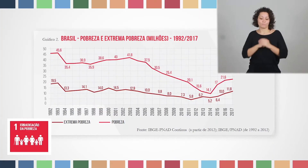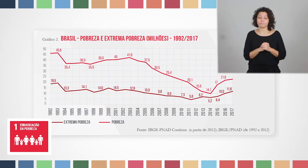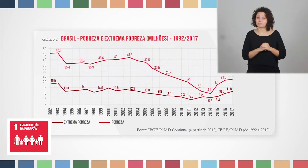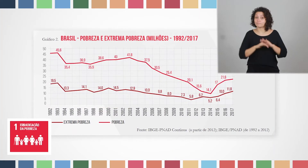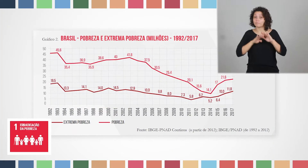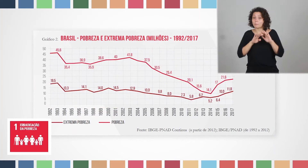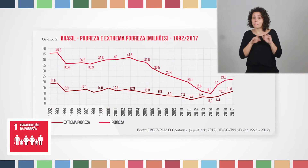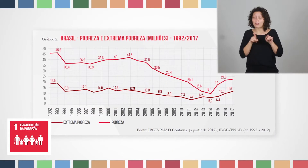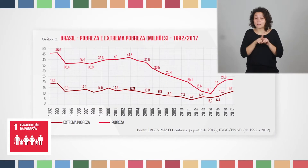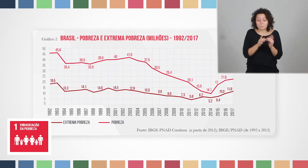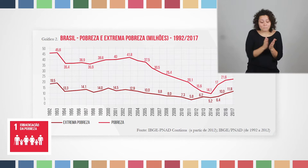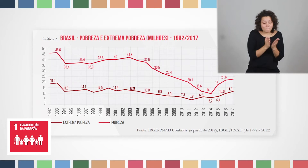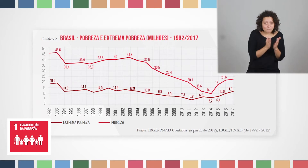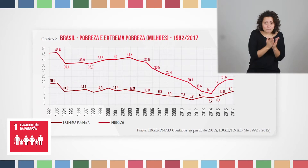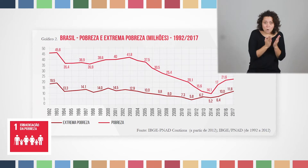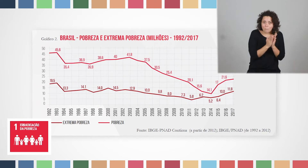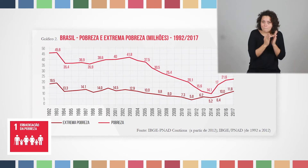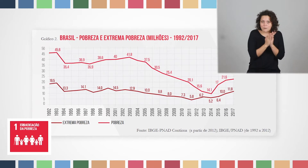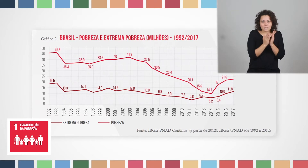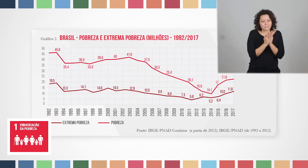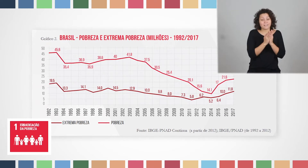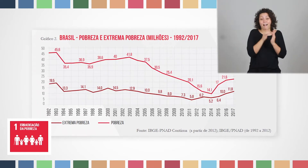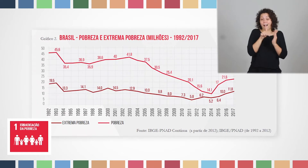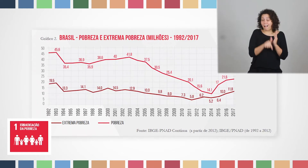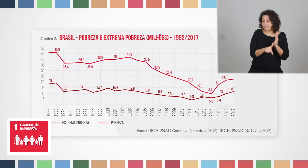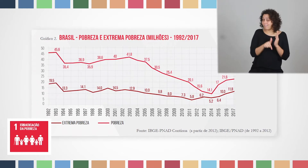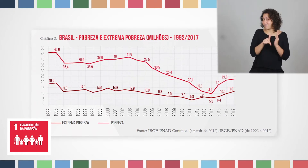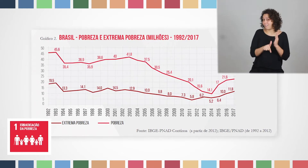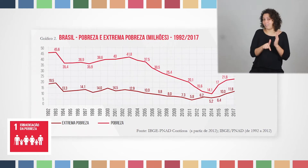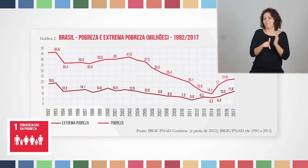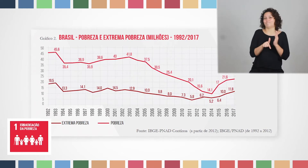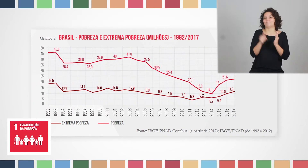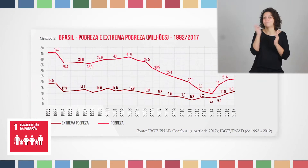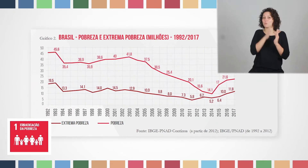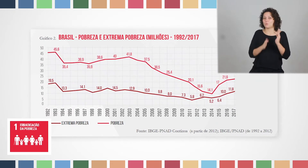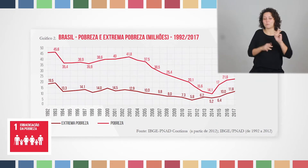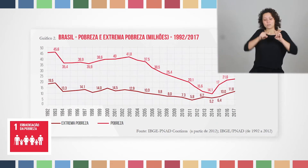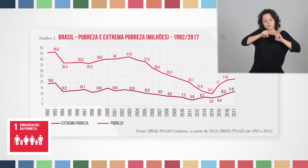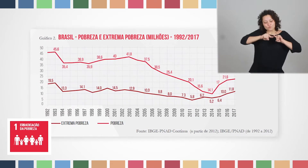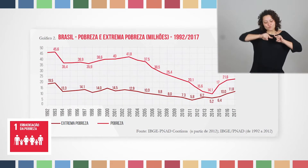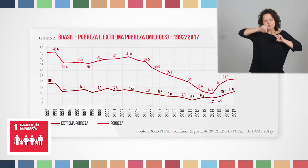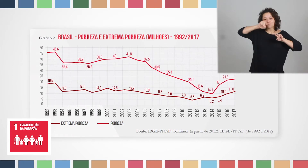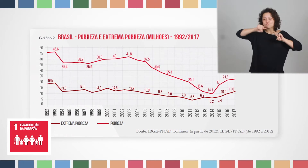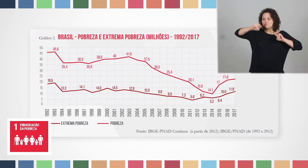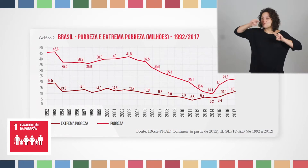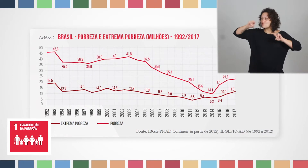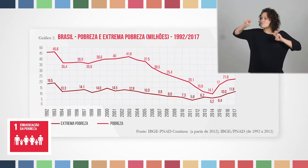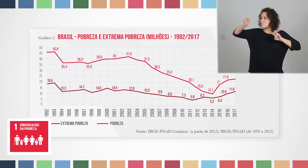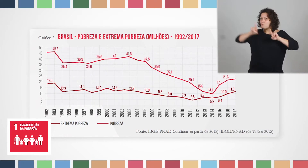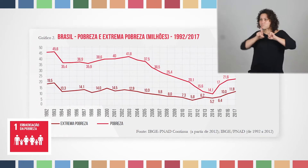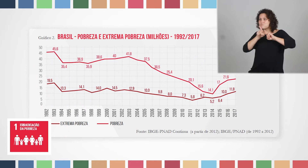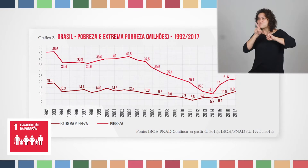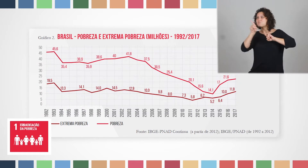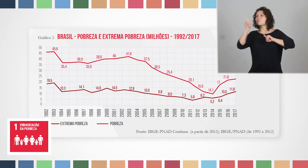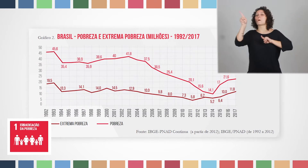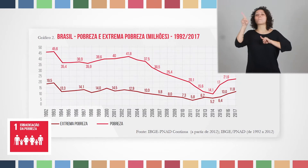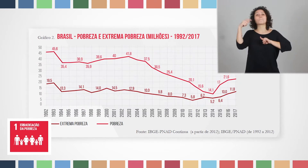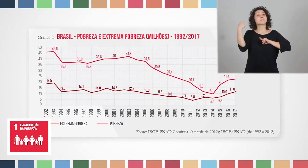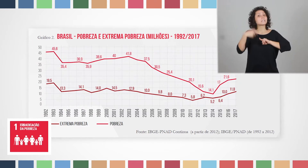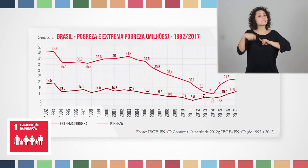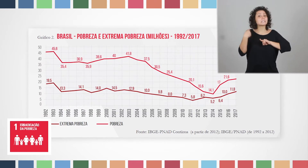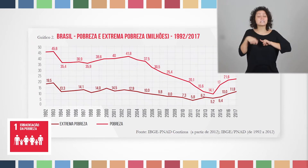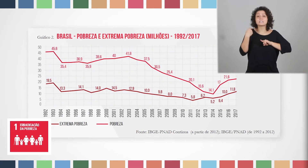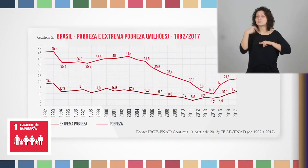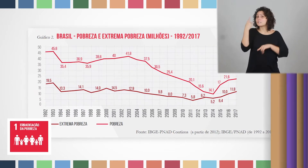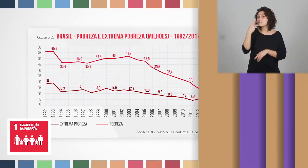histórica de queda, a pobreza voltou a crescer no Brasil, como se vê pelo gráfico. É preciso retomar ou reconstruir políticas de